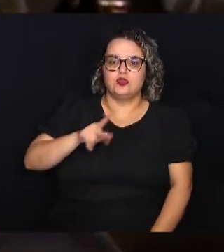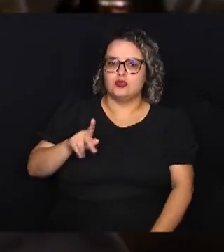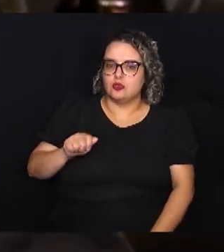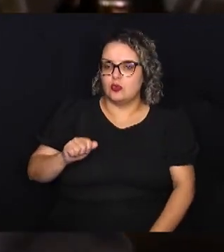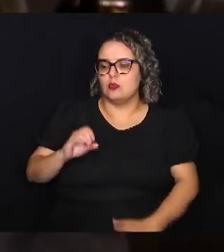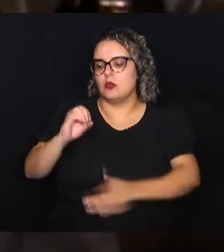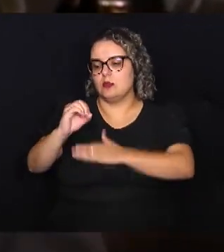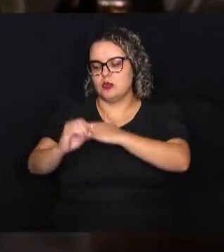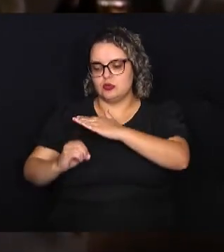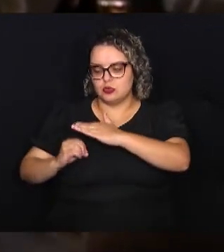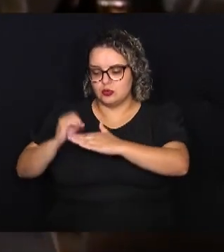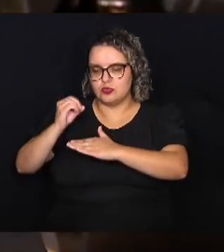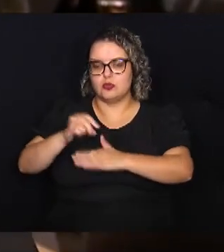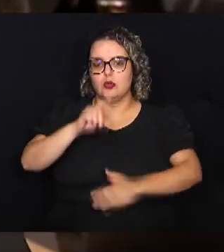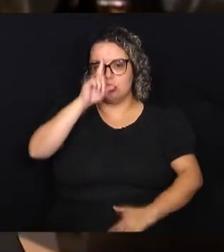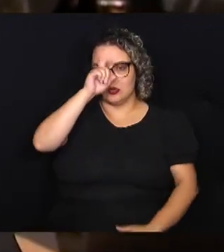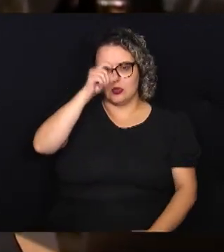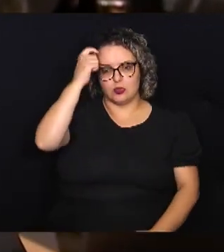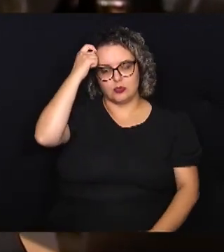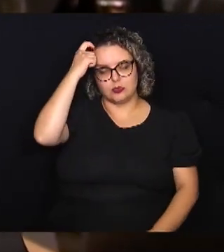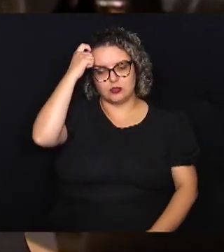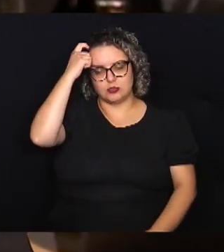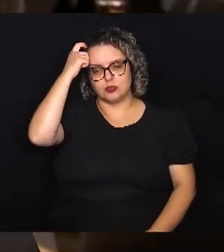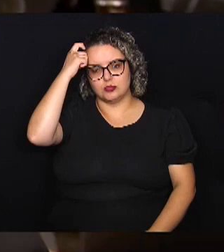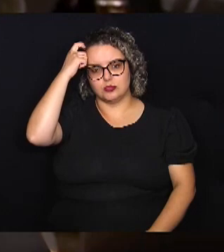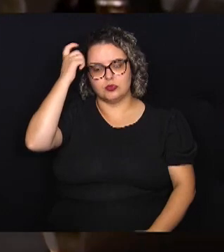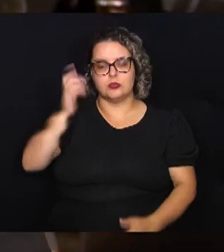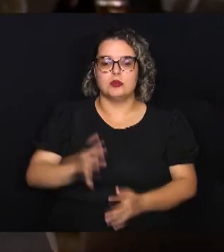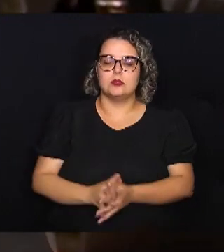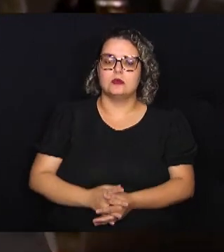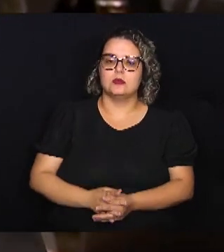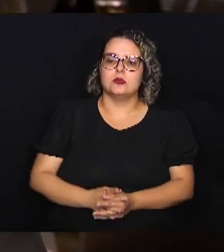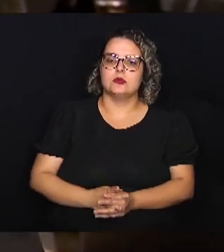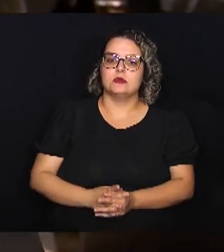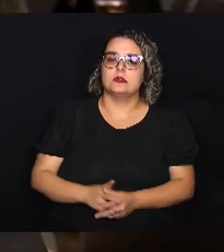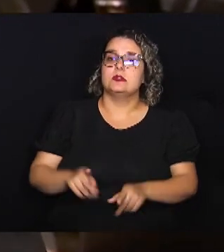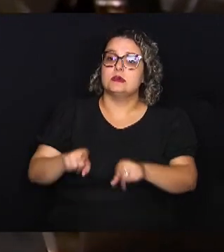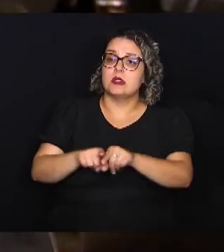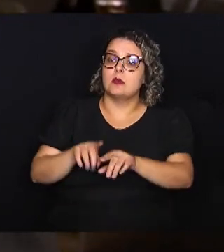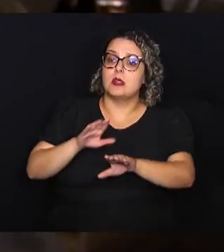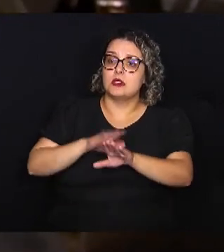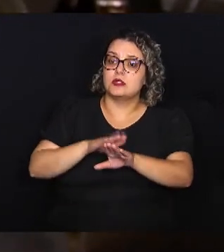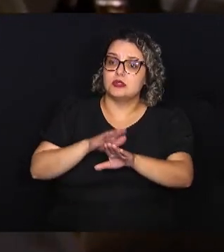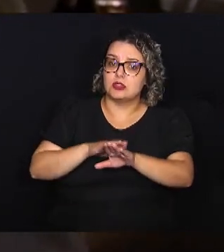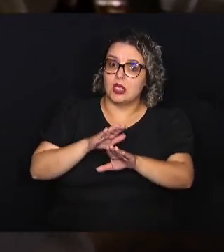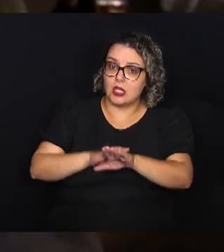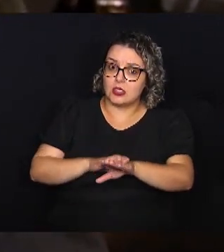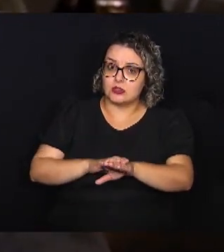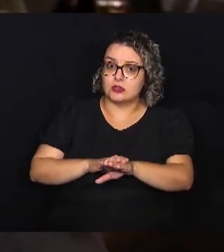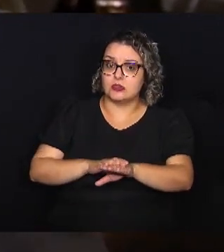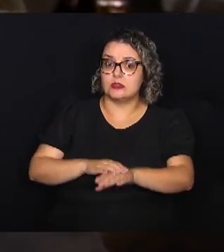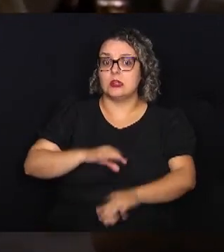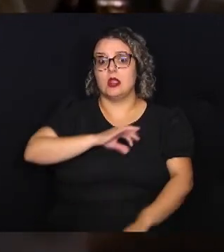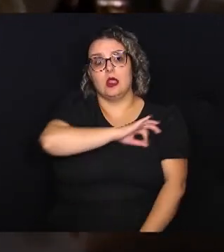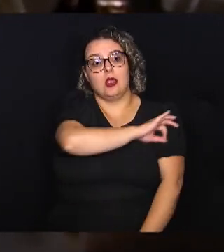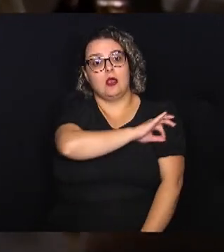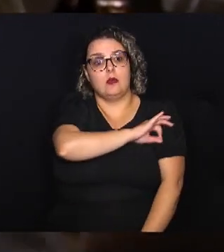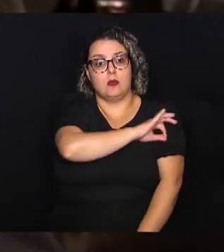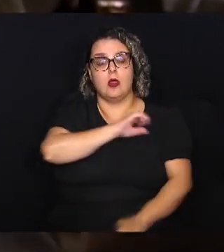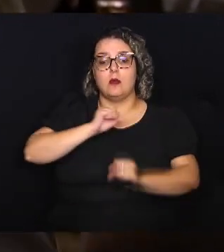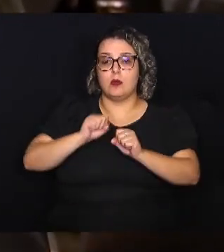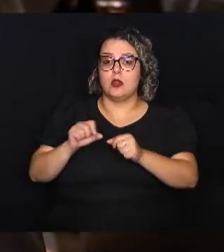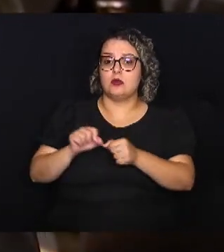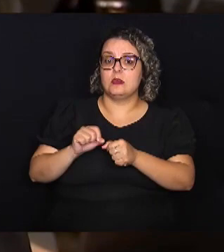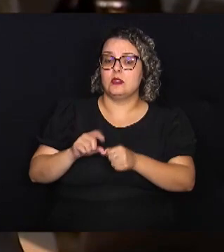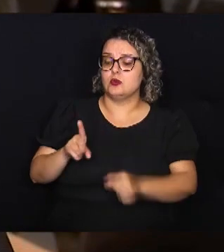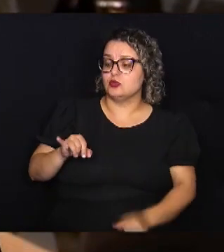horas, de hospital em Viracopos, também de ações que a prefeitura possam realizar como um